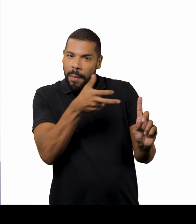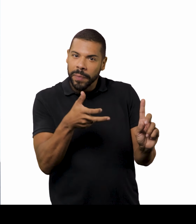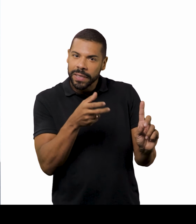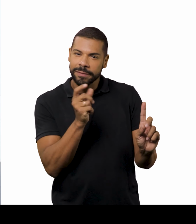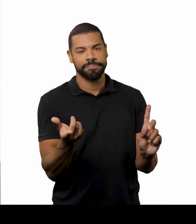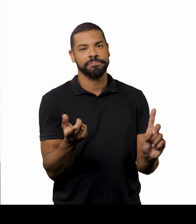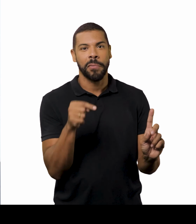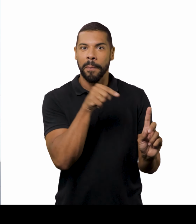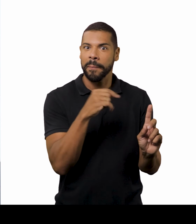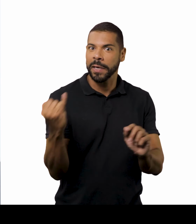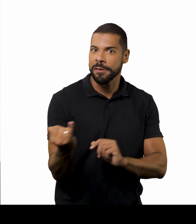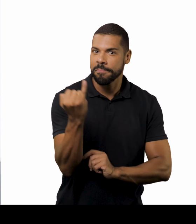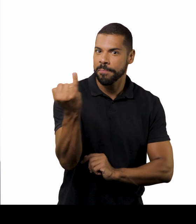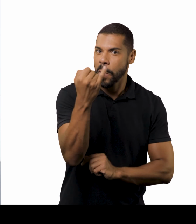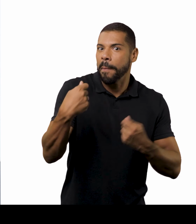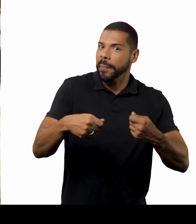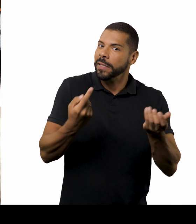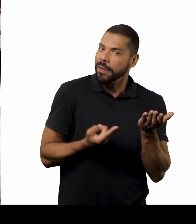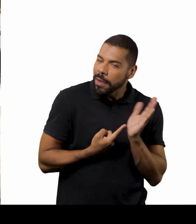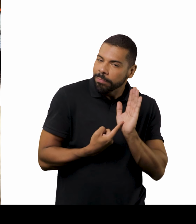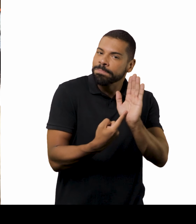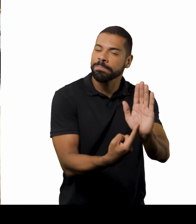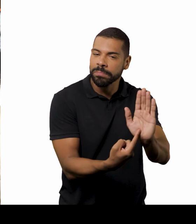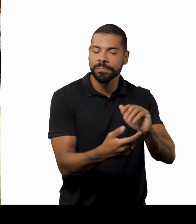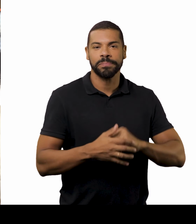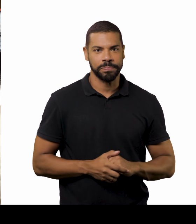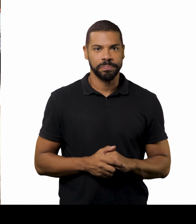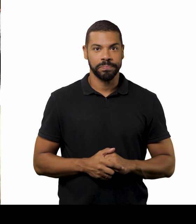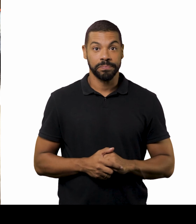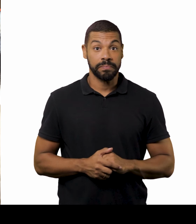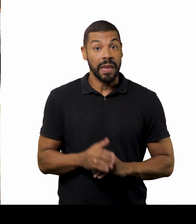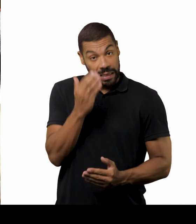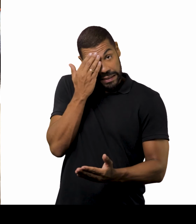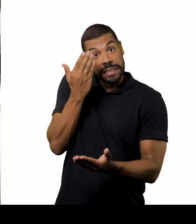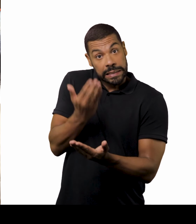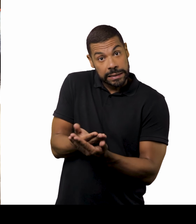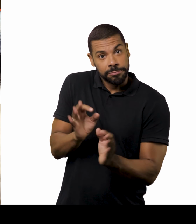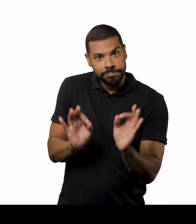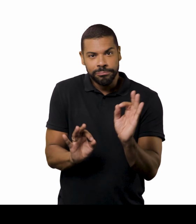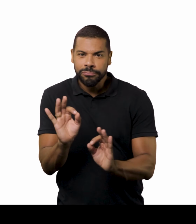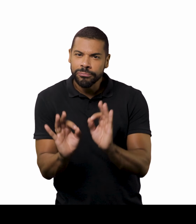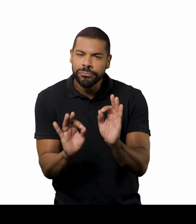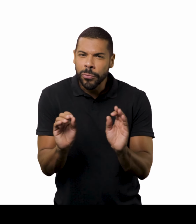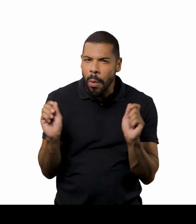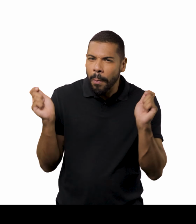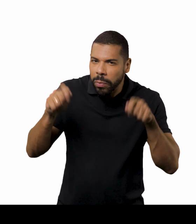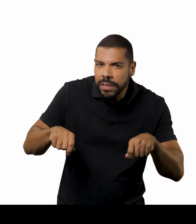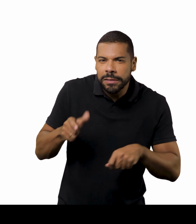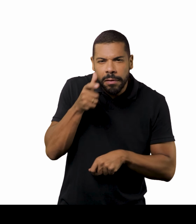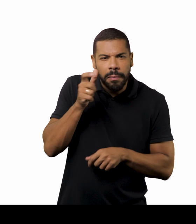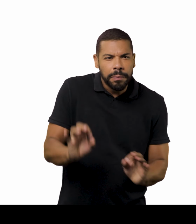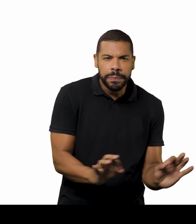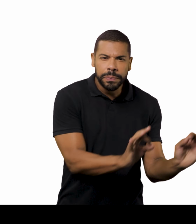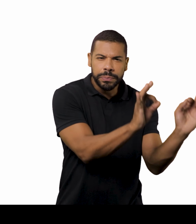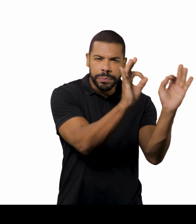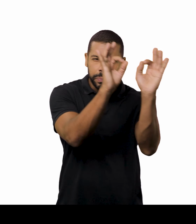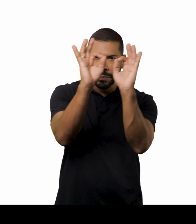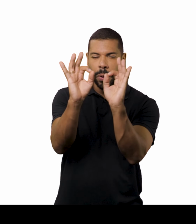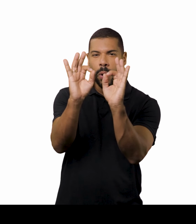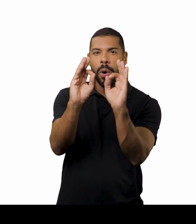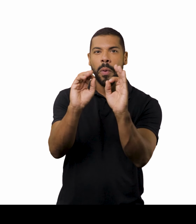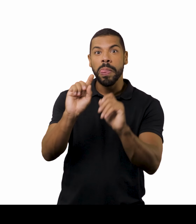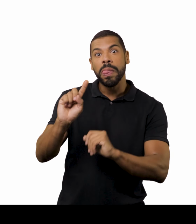falou, não, ela tem que ficar visível. Eu acredito muito na construção, na coisa viva. Eu só consegui visualizar realmente